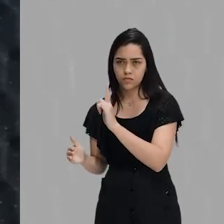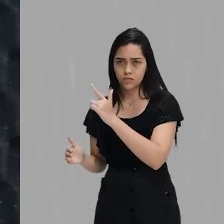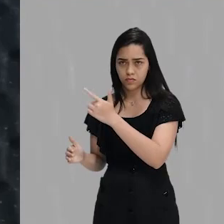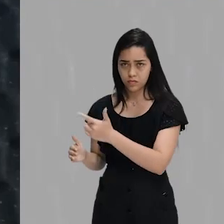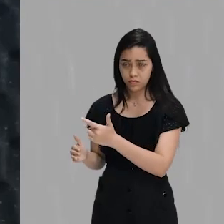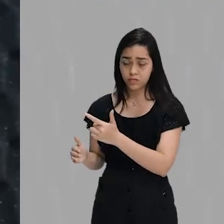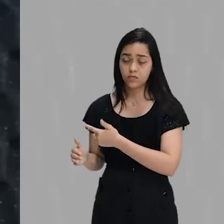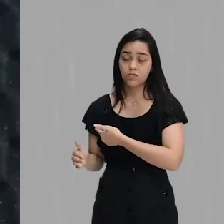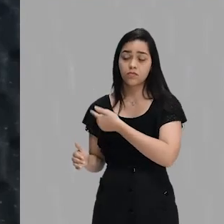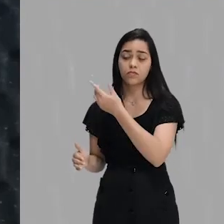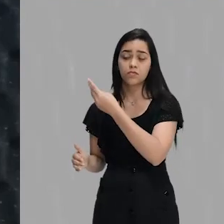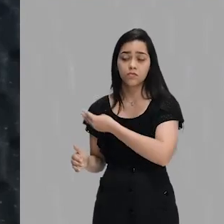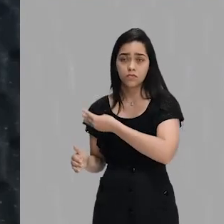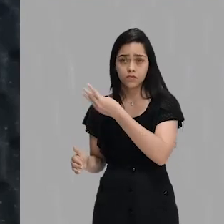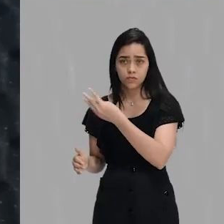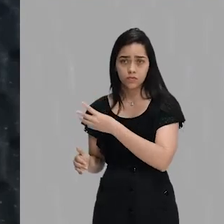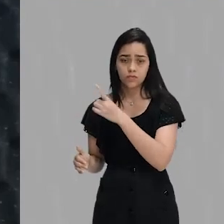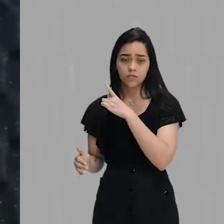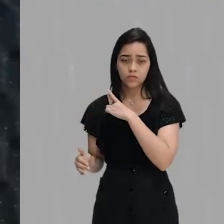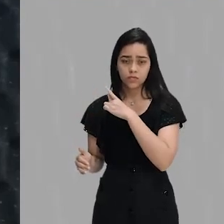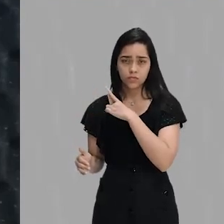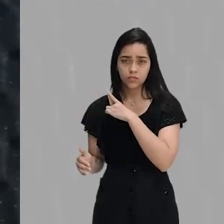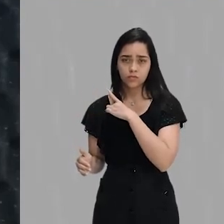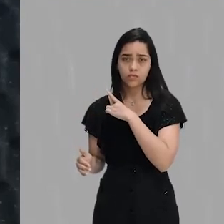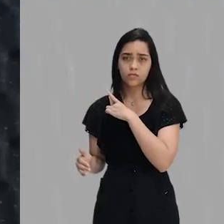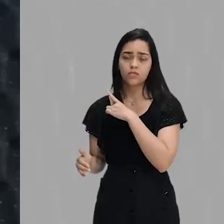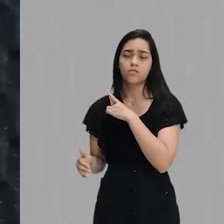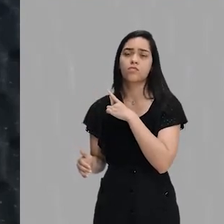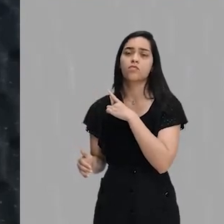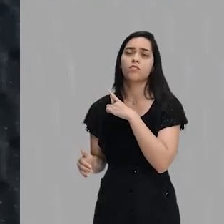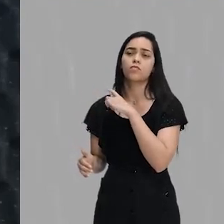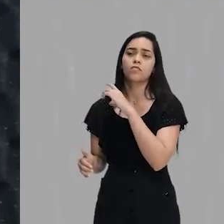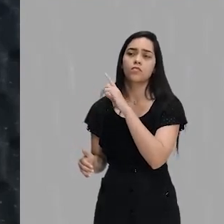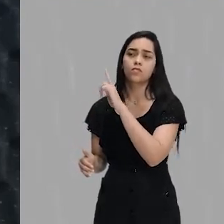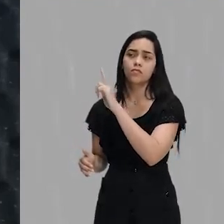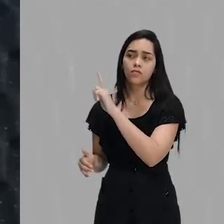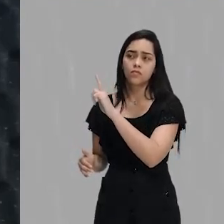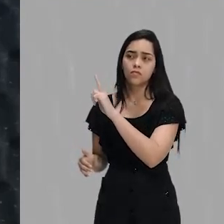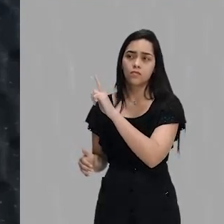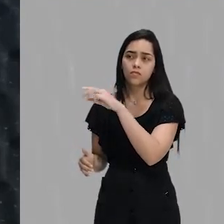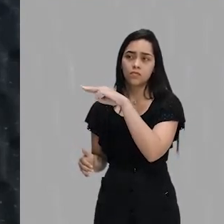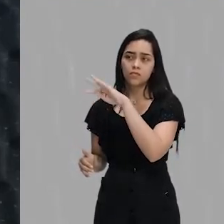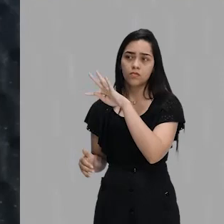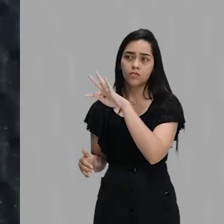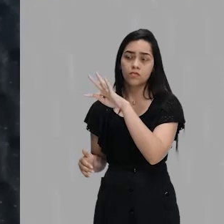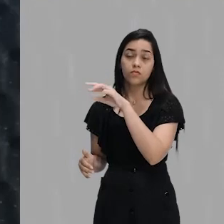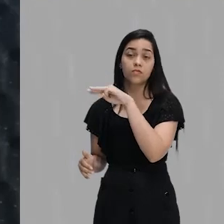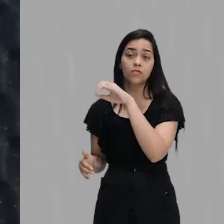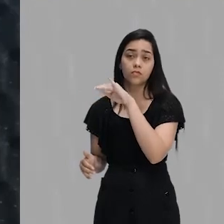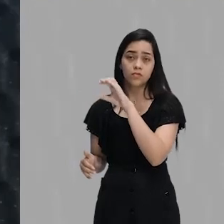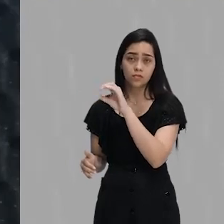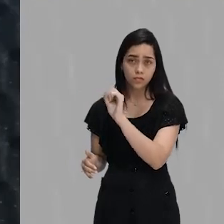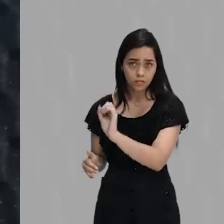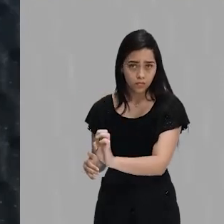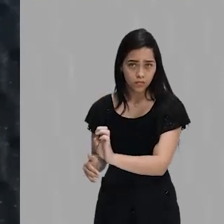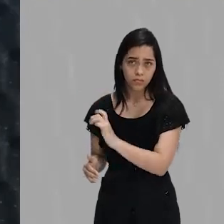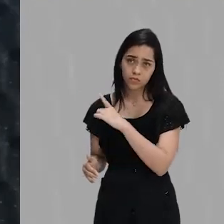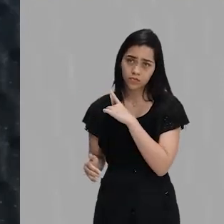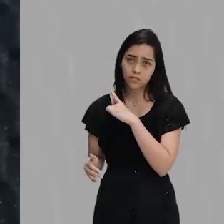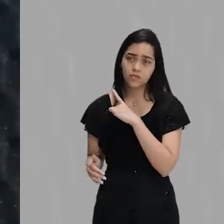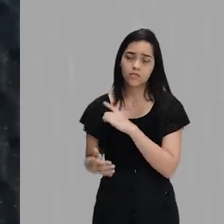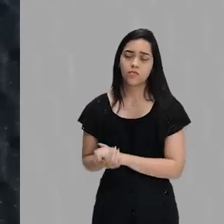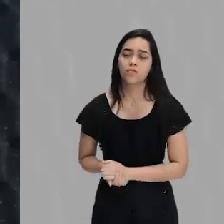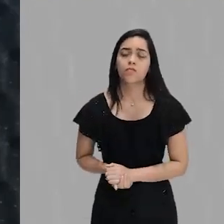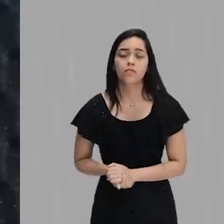G2 e o terceiro ponto de checagem é no finalzinho da fase da mitose ou da meiose, né, do ciclo celular.